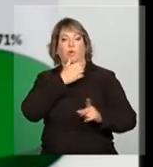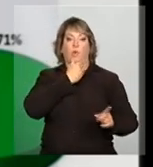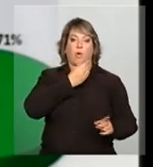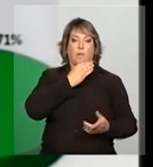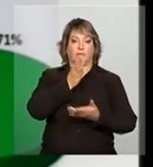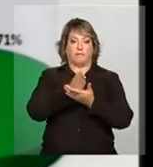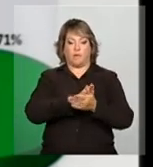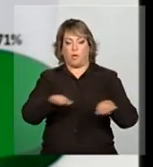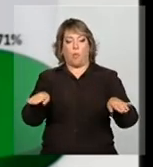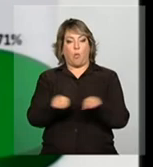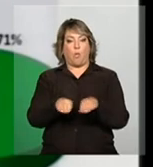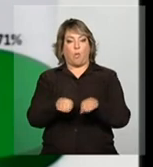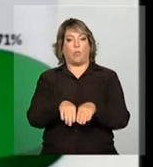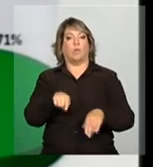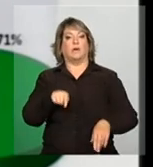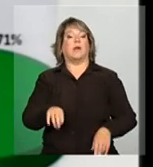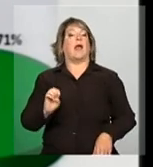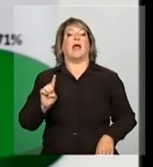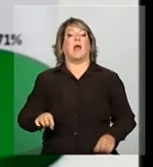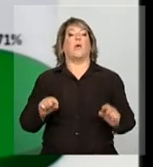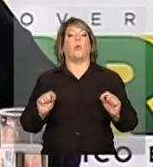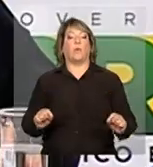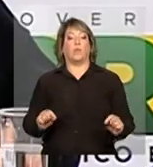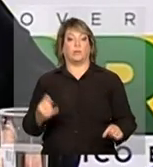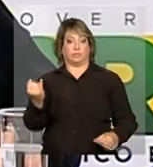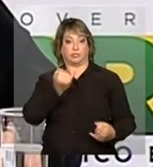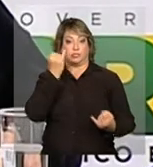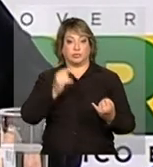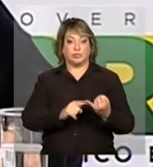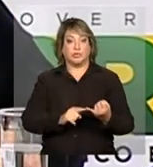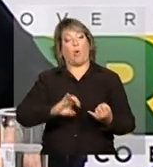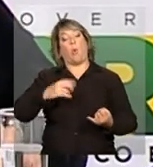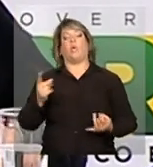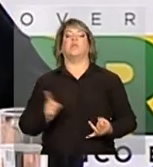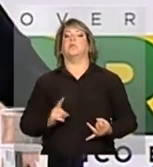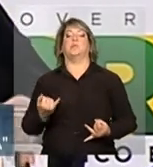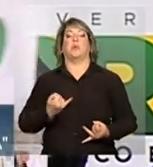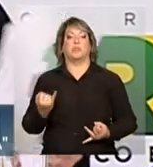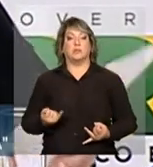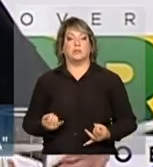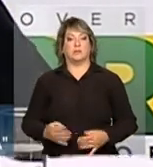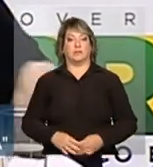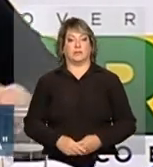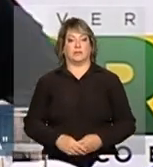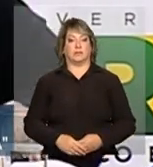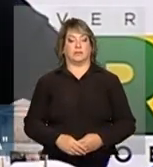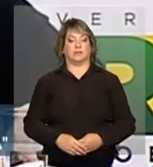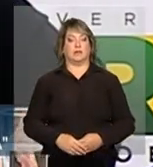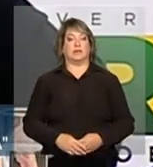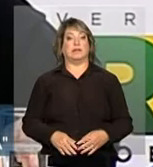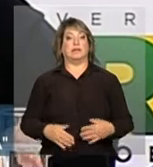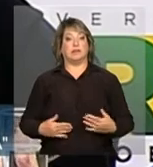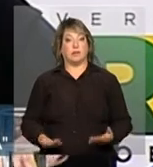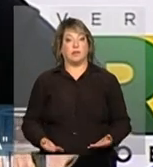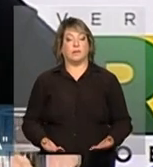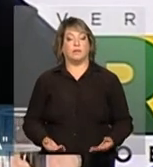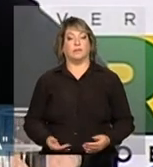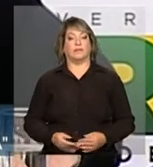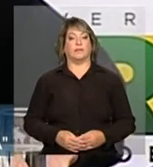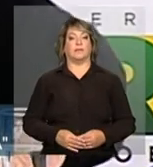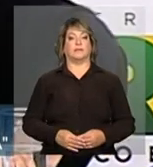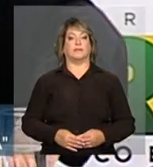homens e mulheres, é importante ou não importante? Portanto,